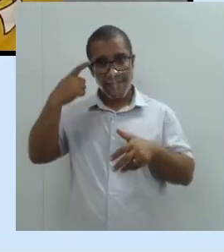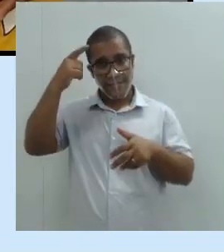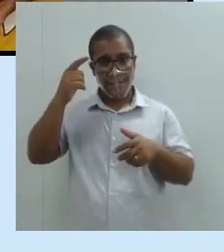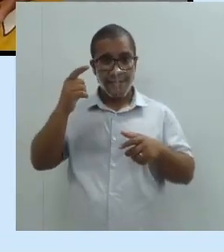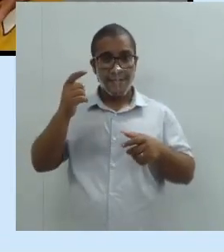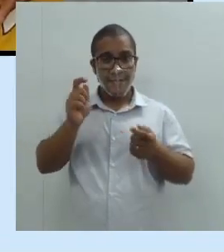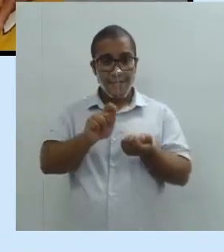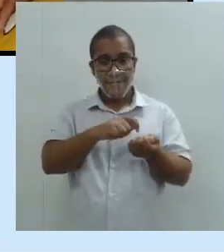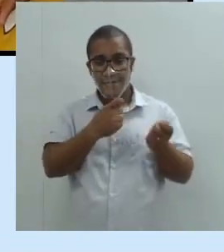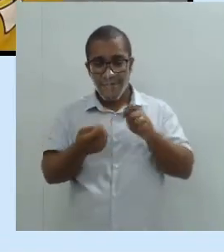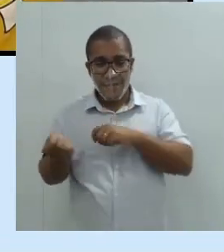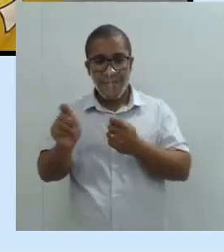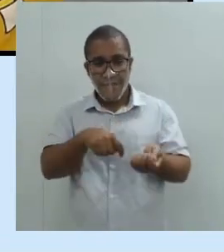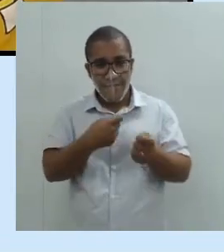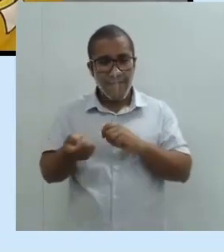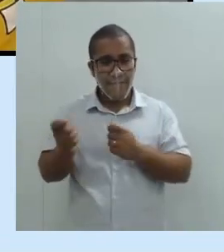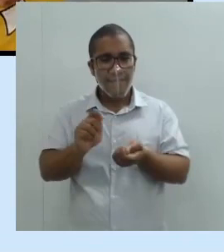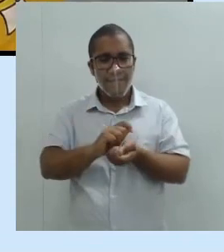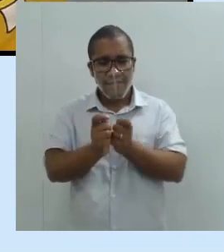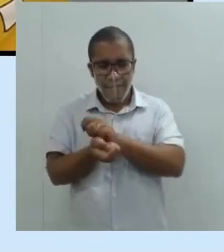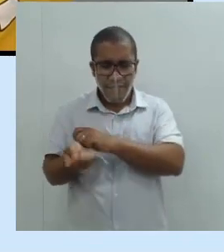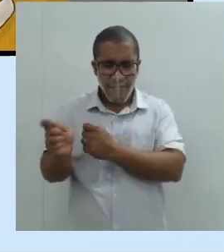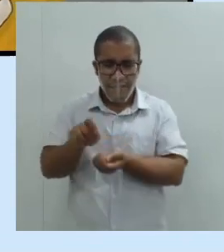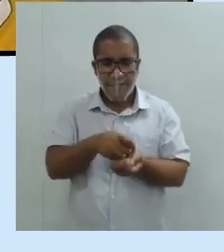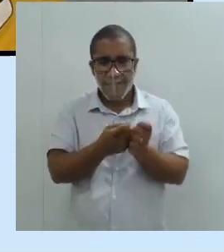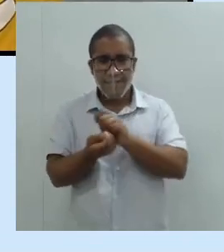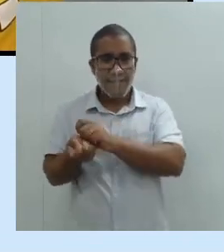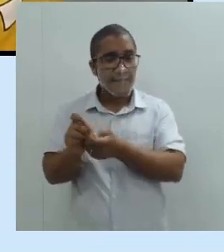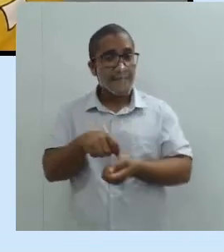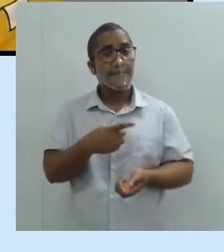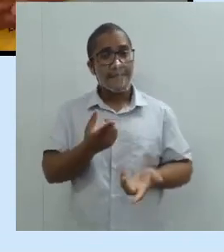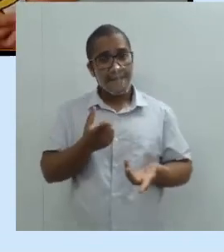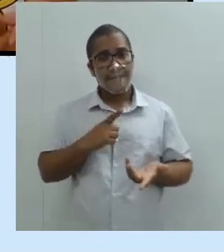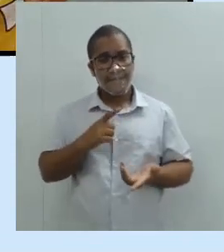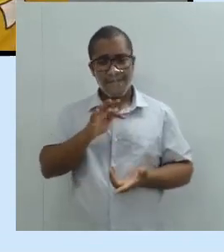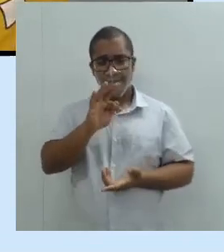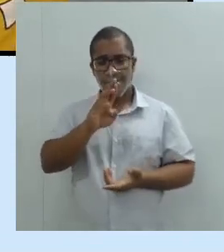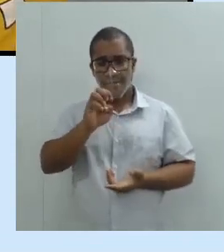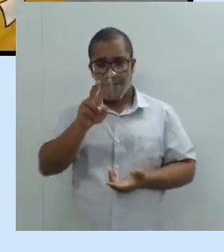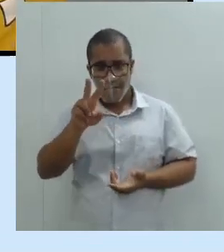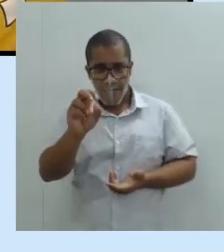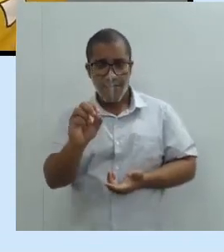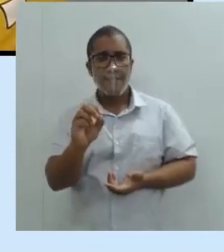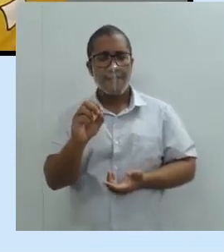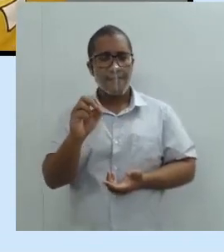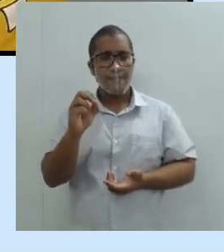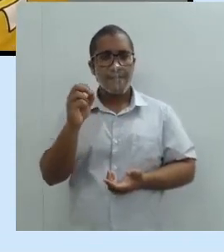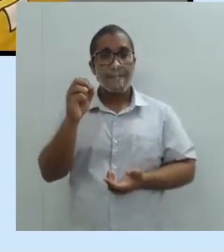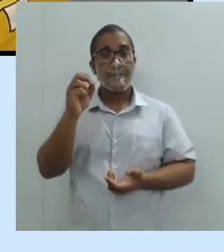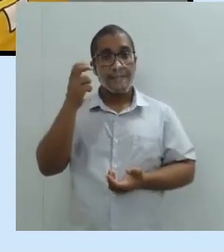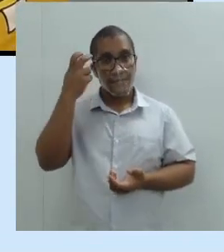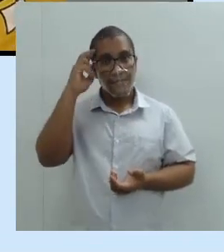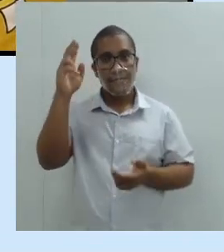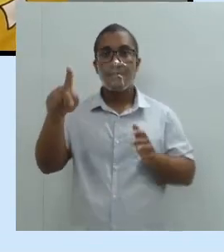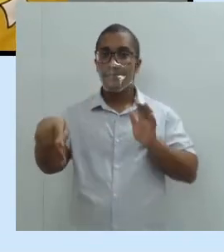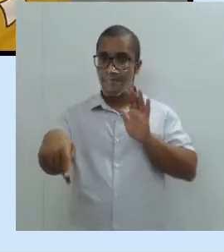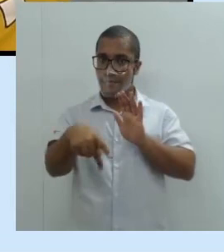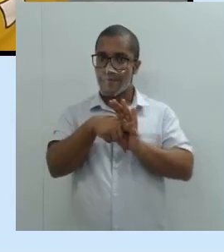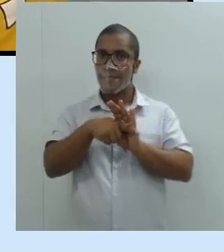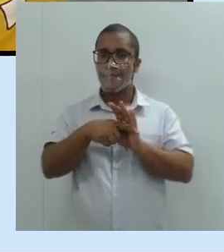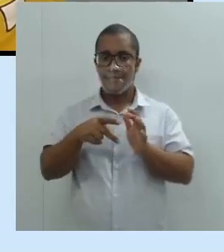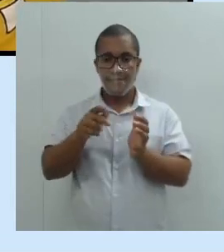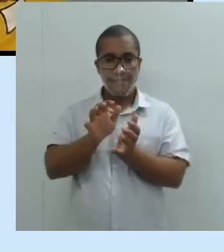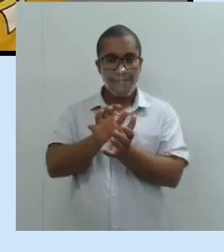nosso frevo, né? Frevo esse que é uma cultura pernambucana, né? Que traz para a gente